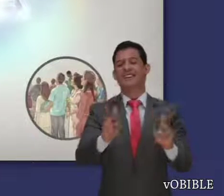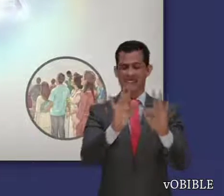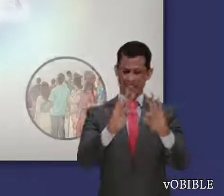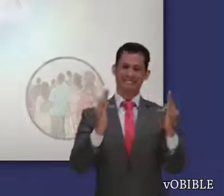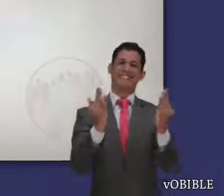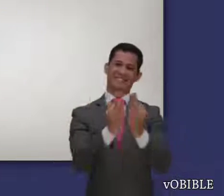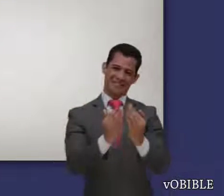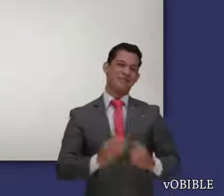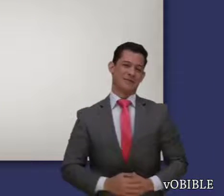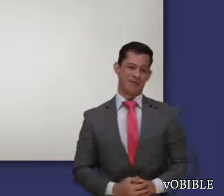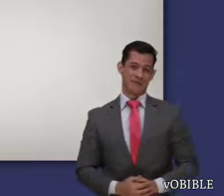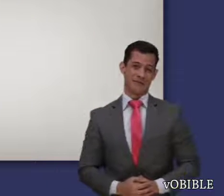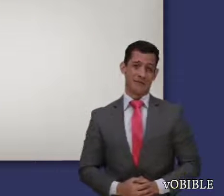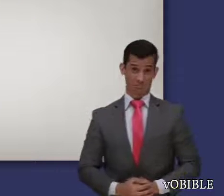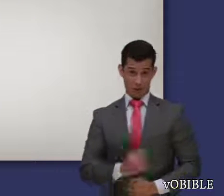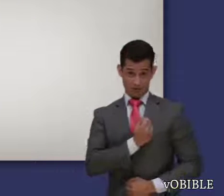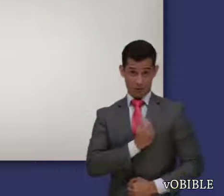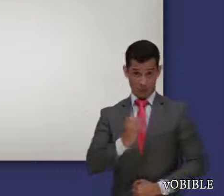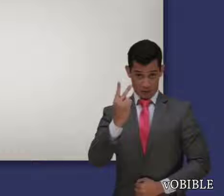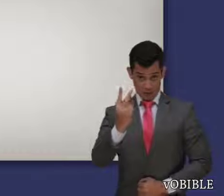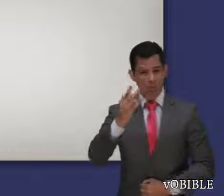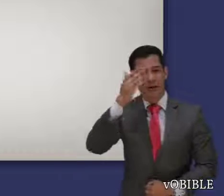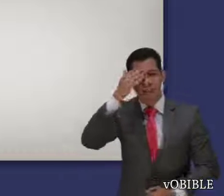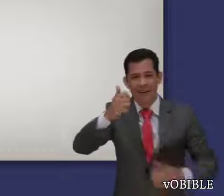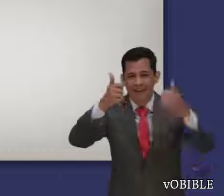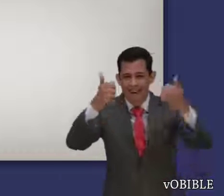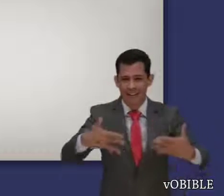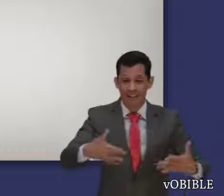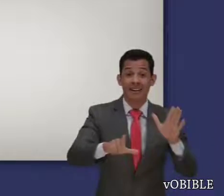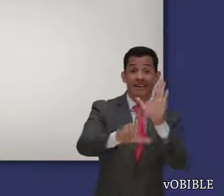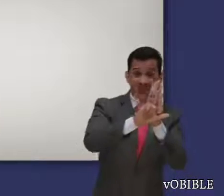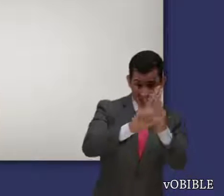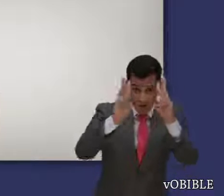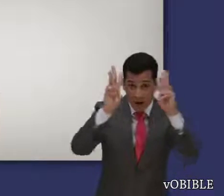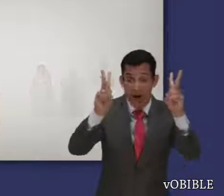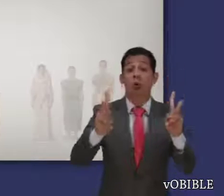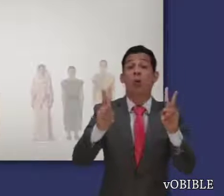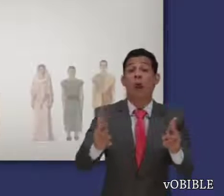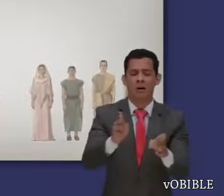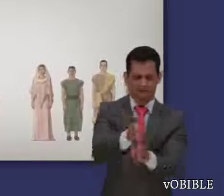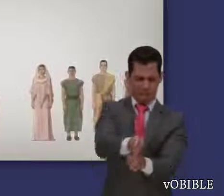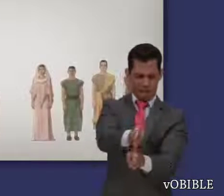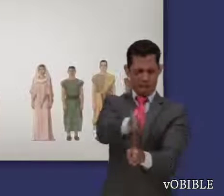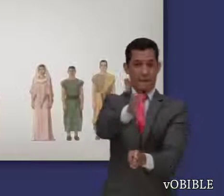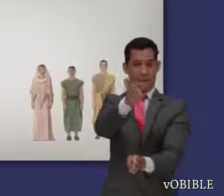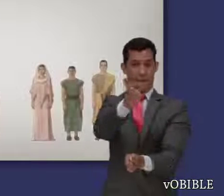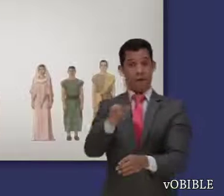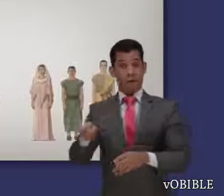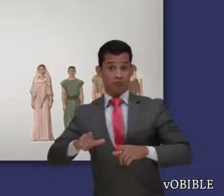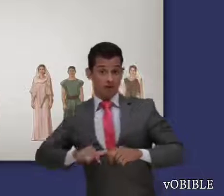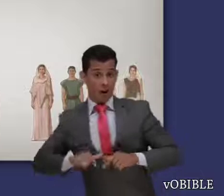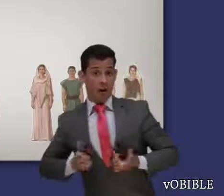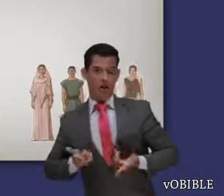terra. No capítulo 2, Paulo diz que a lei mosaica era como um muro que separava os judeus das pessoas